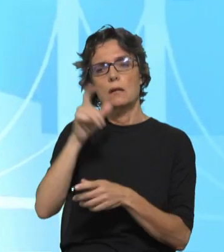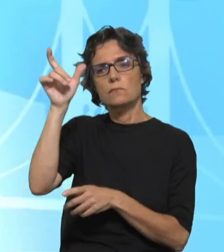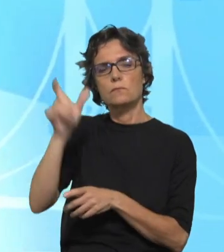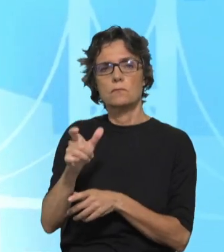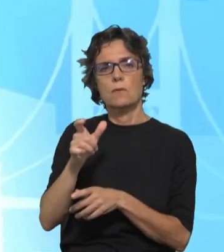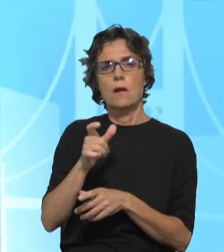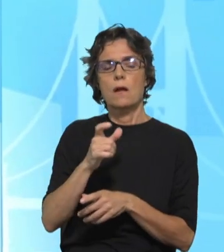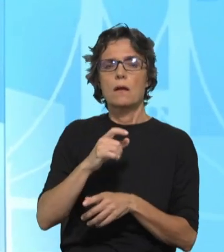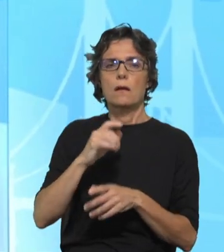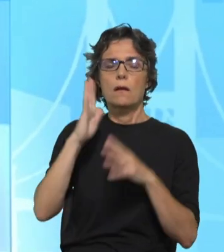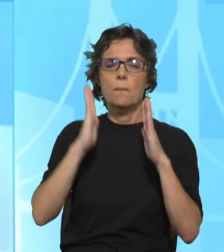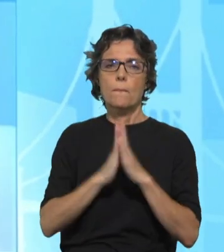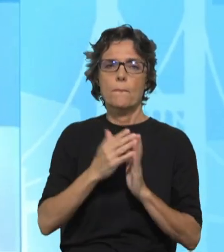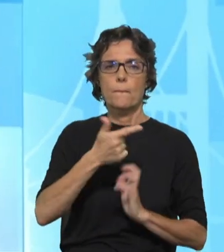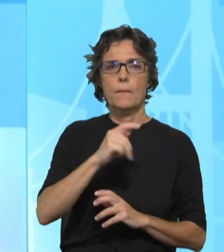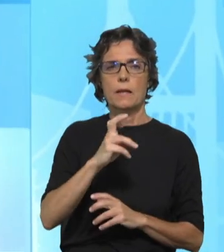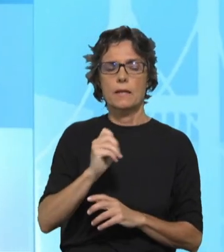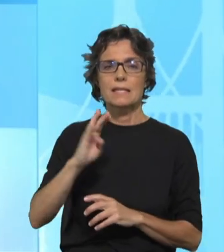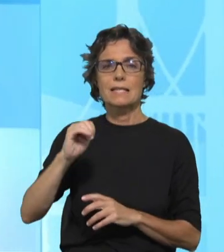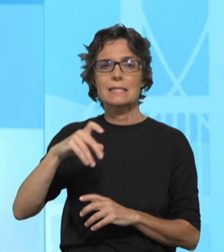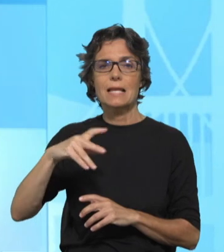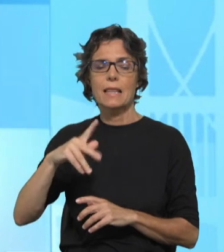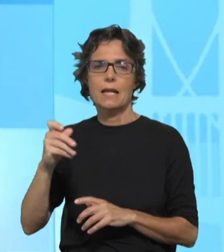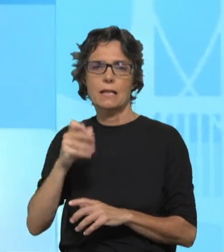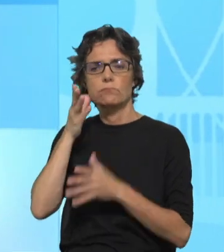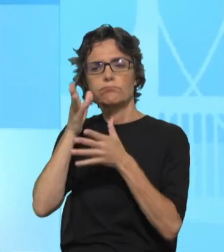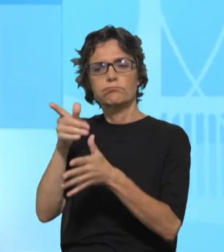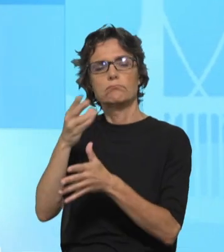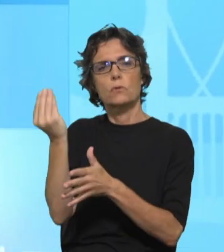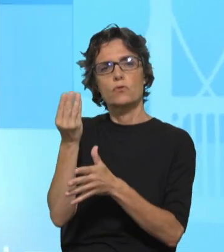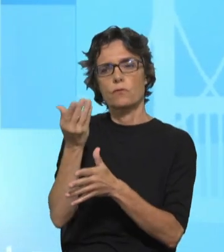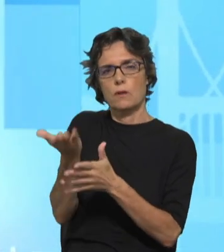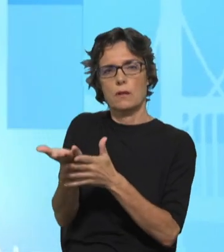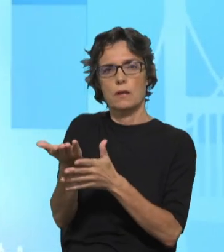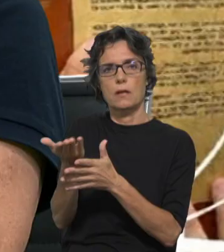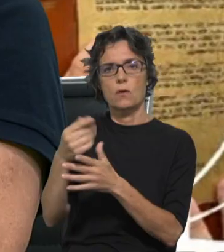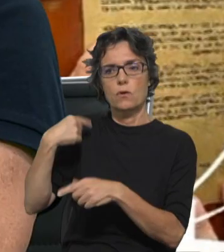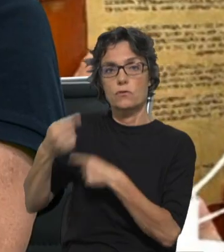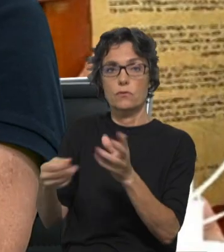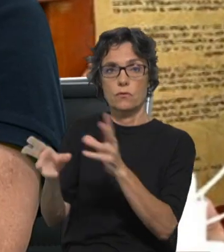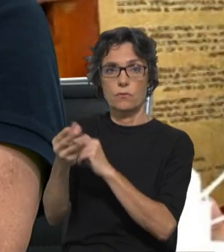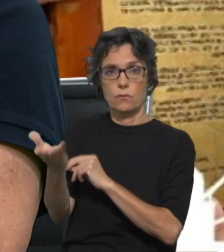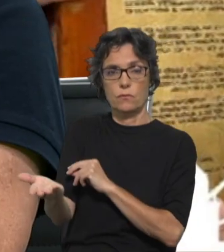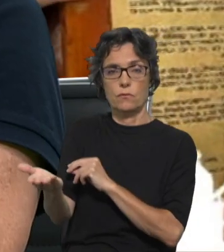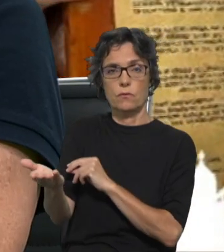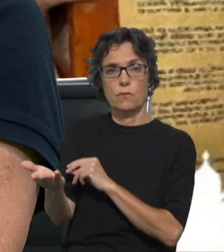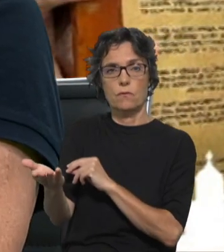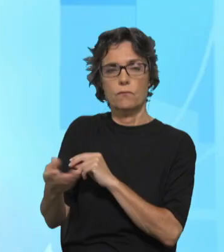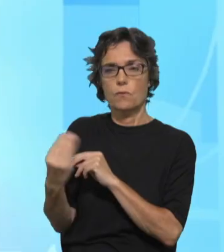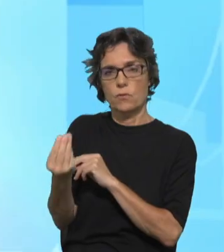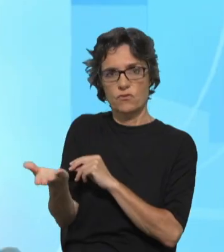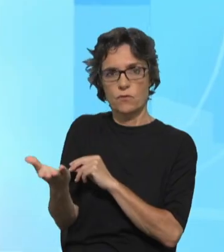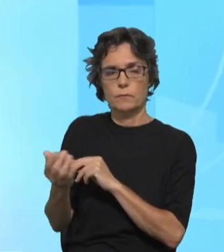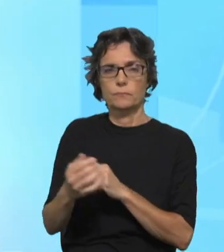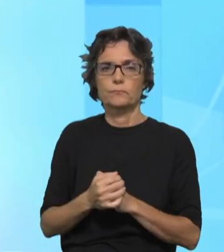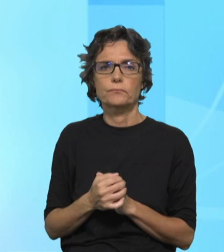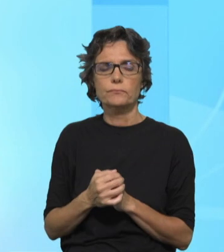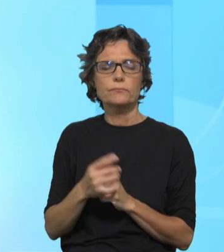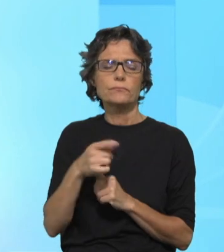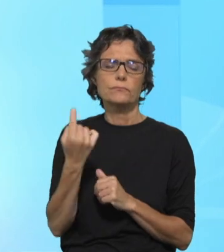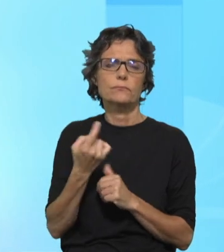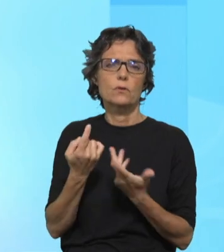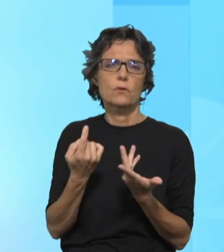nesta atenção à juventude, a quem é, enfim, às novas gerações. Quando a evocamos, a ajuda